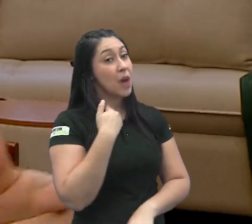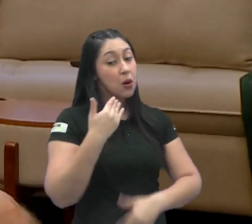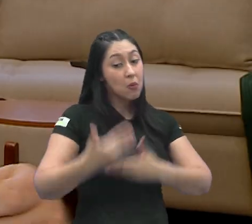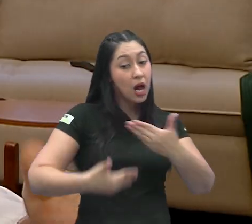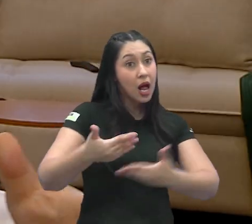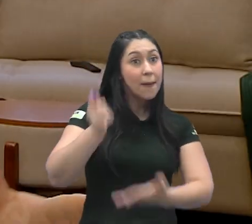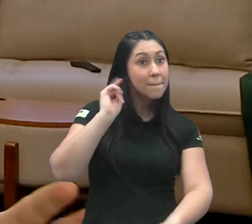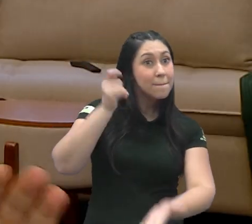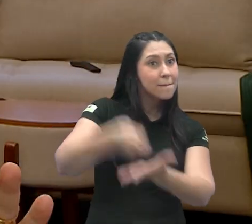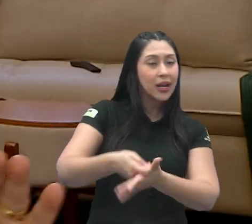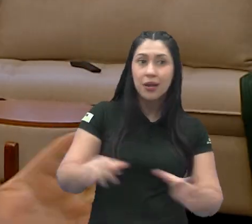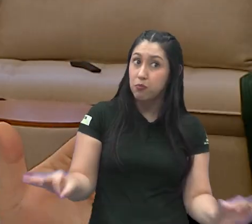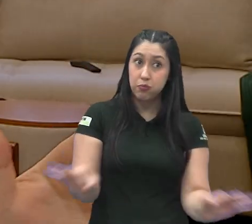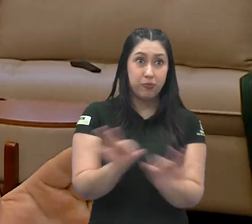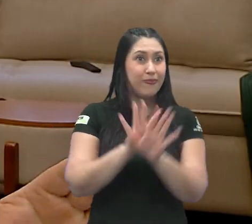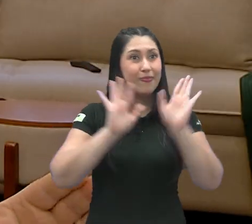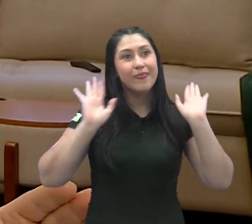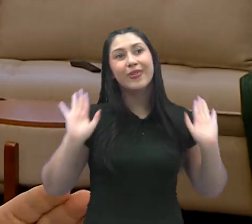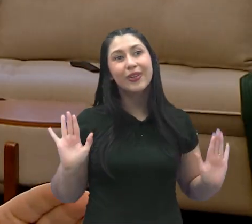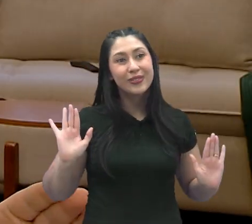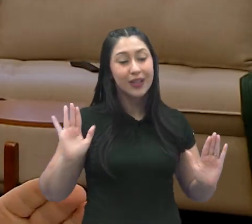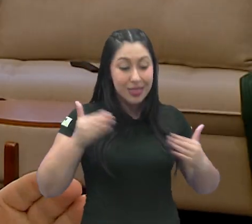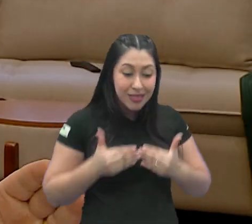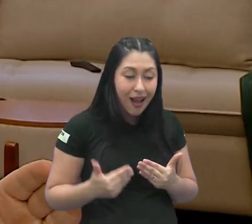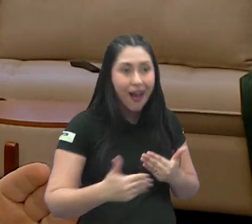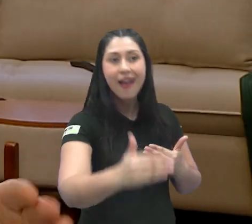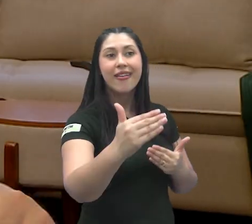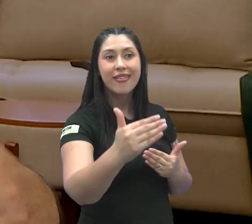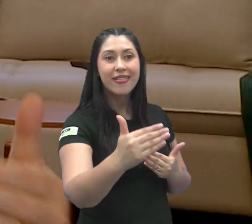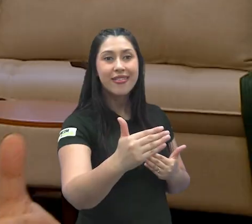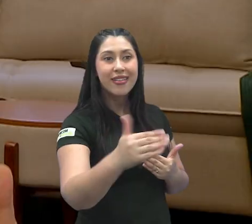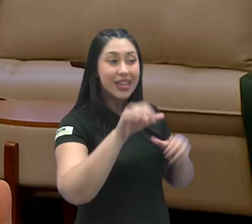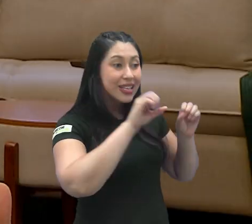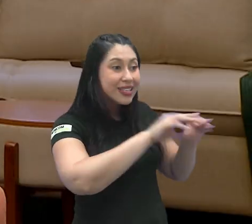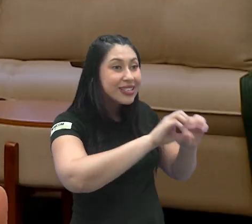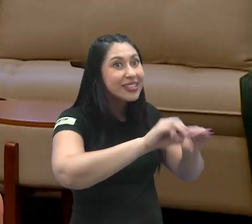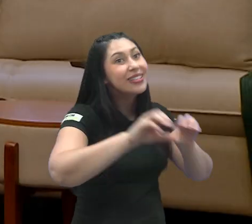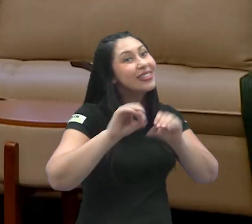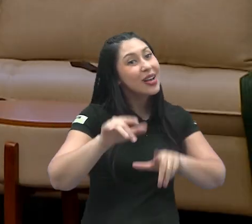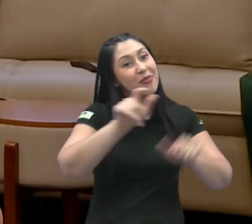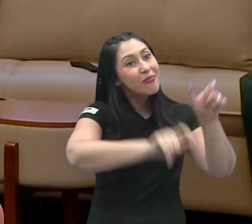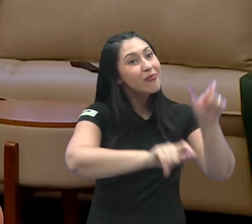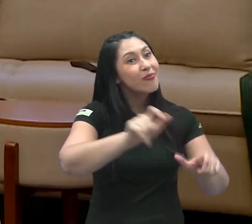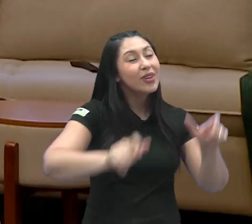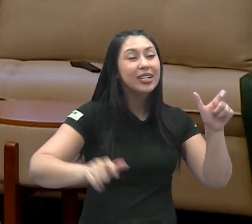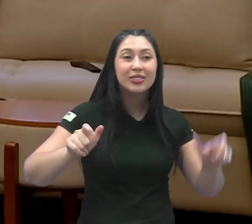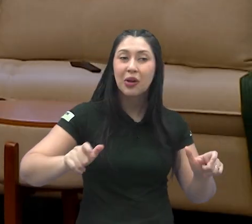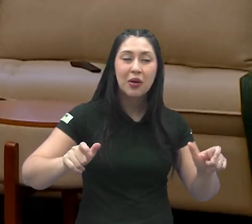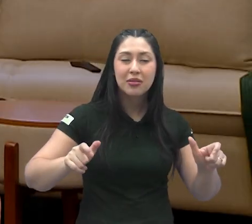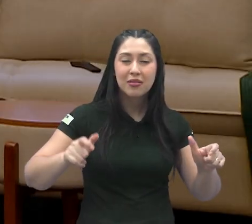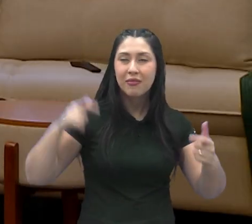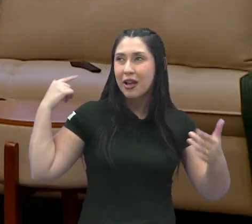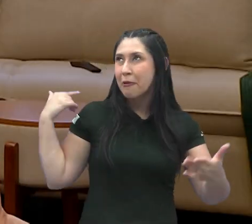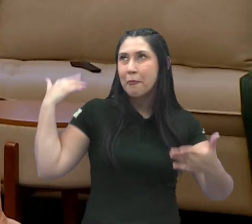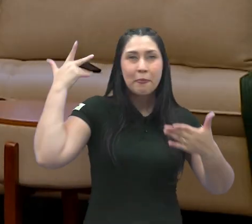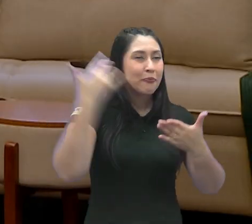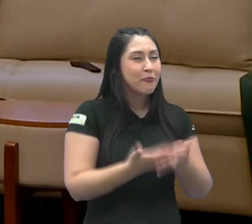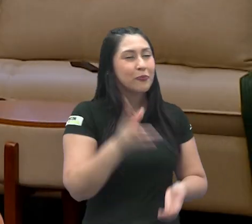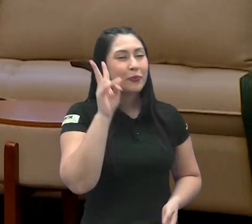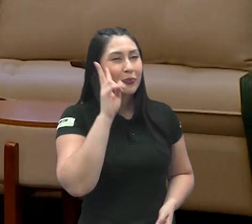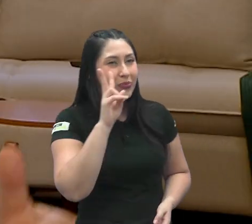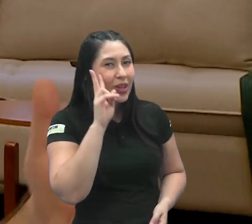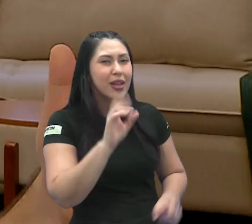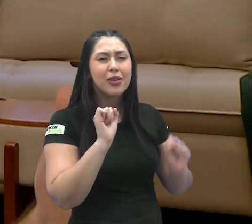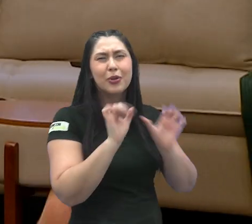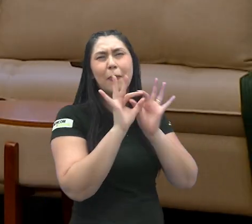2 anos eu paguei do jeito que dava para ela e minha vida se resolveu. Então, a partir daí eu comecei a ensinar isso para as pessoas. E de lá para cá,